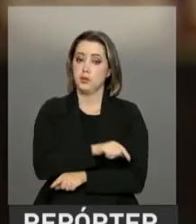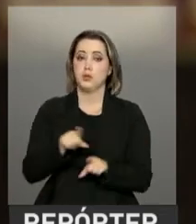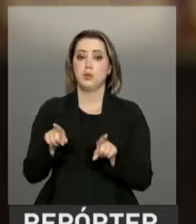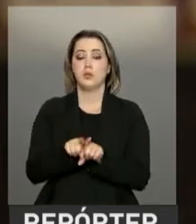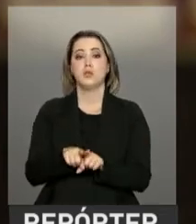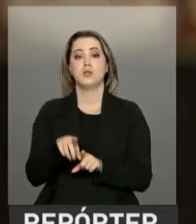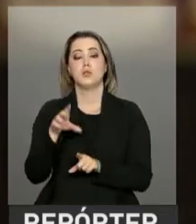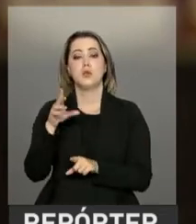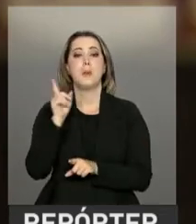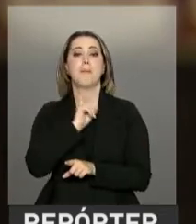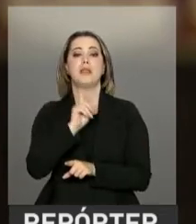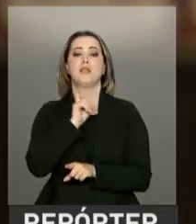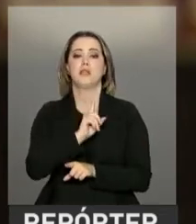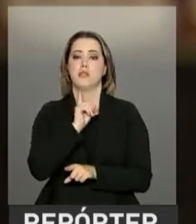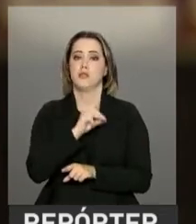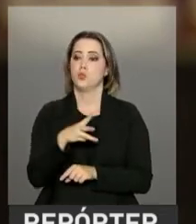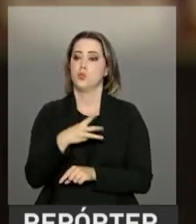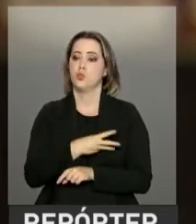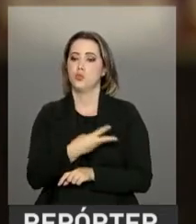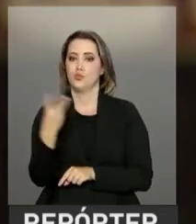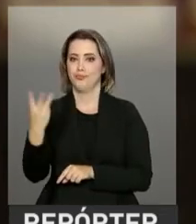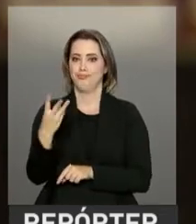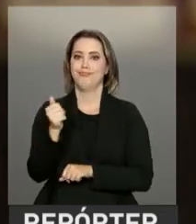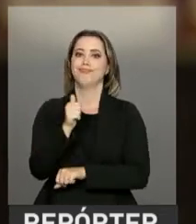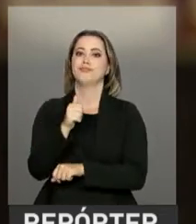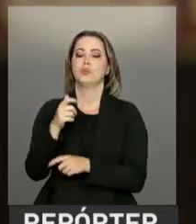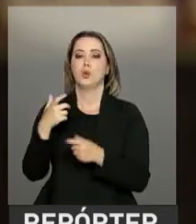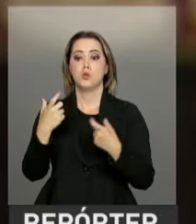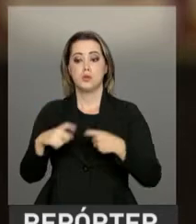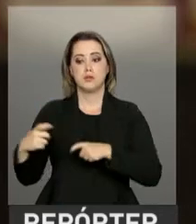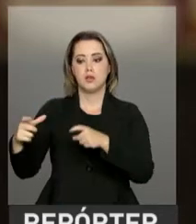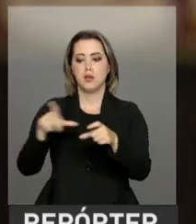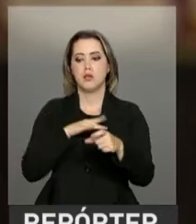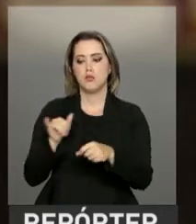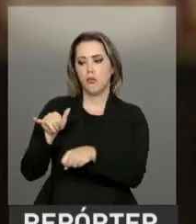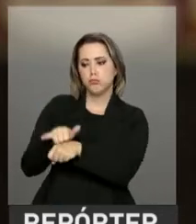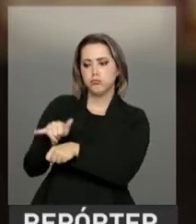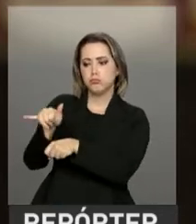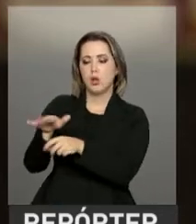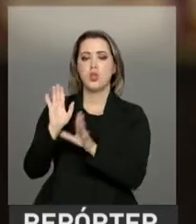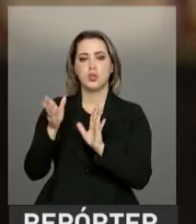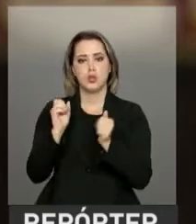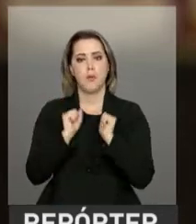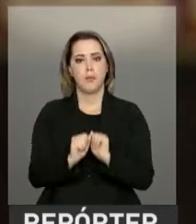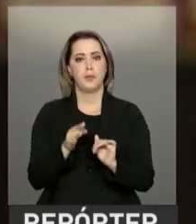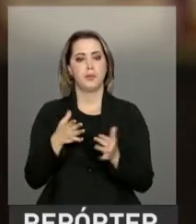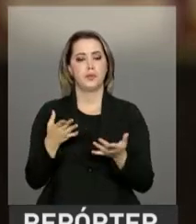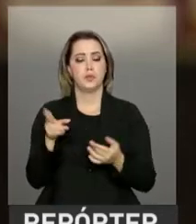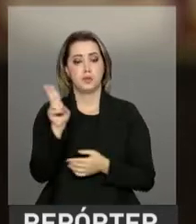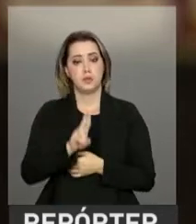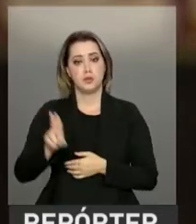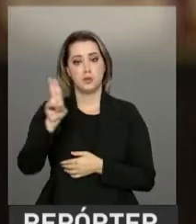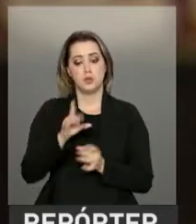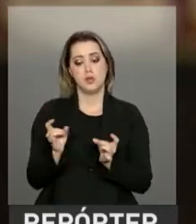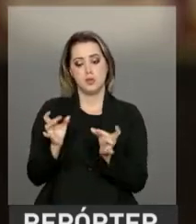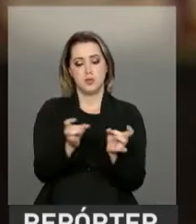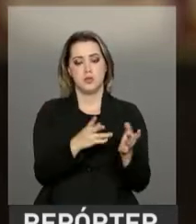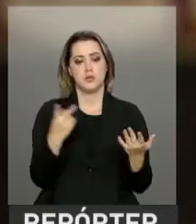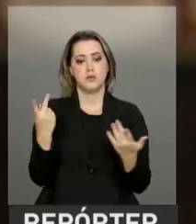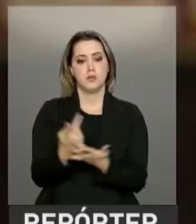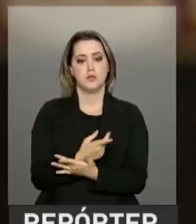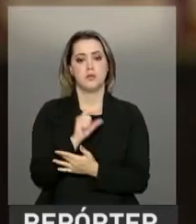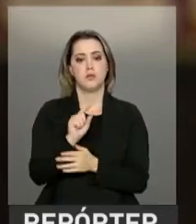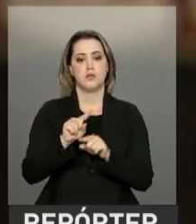e de Confins, em Minas Gerais. A ideia é que já no próximo mês, a ferramenta funcione para as vendas